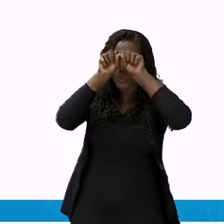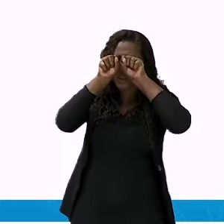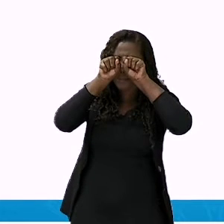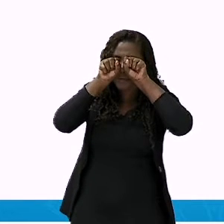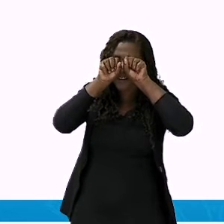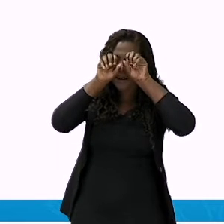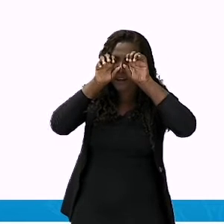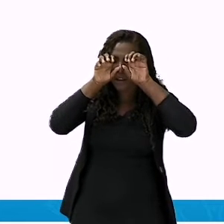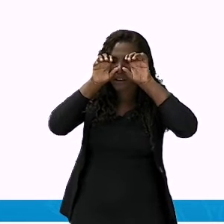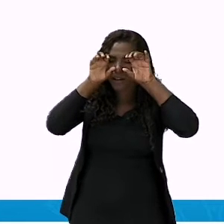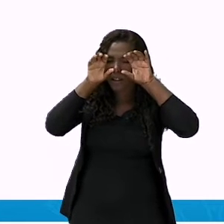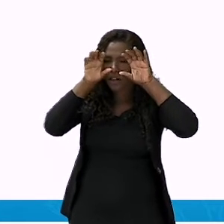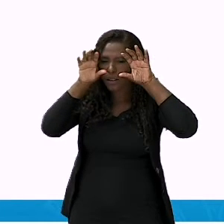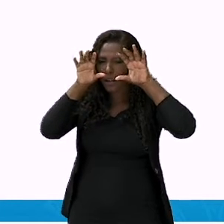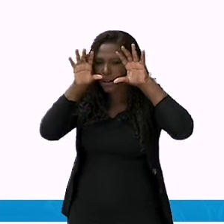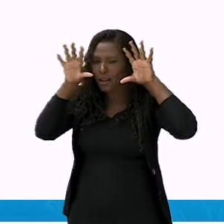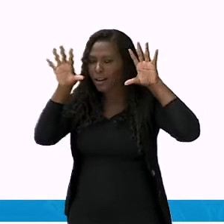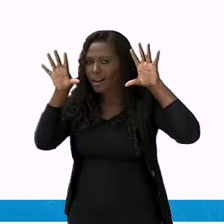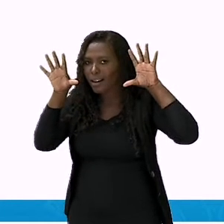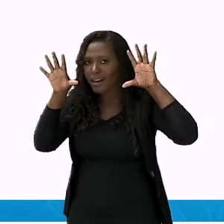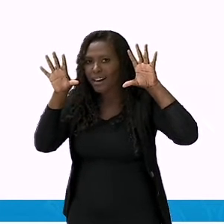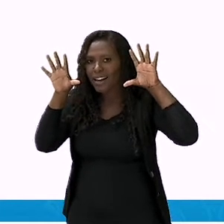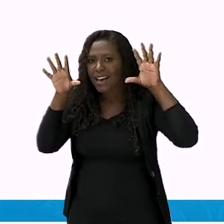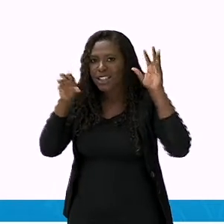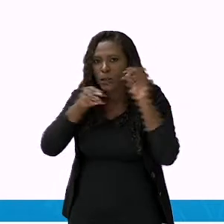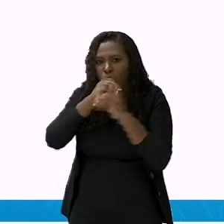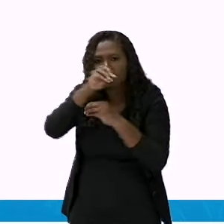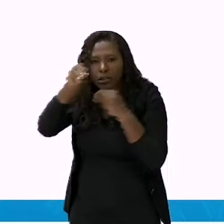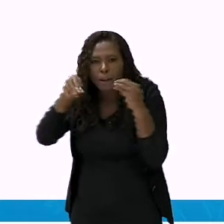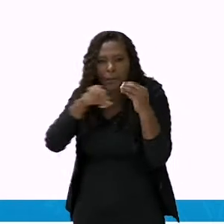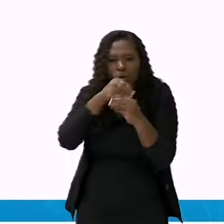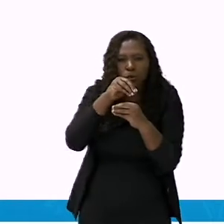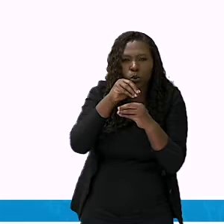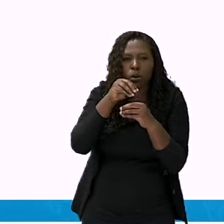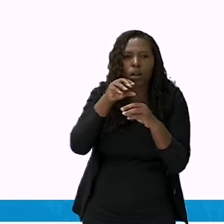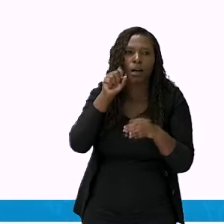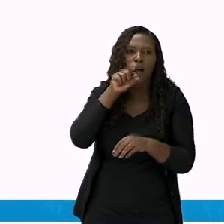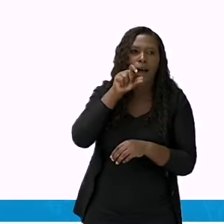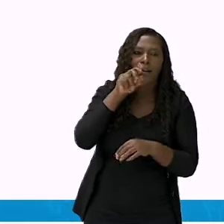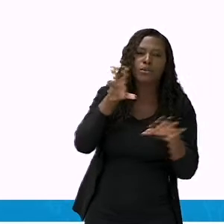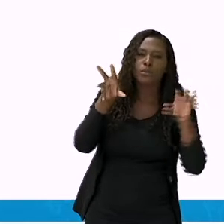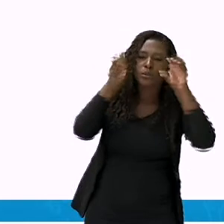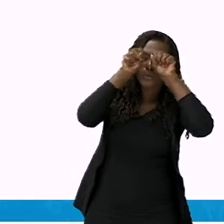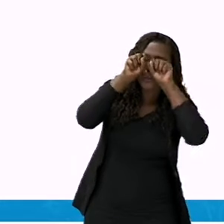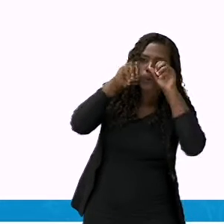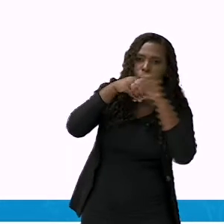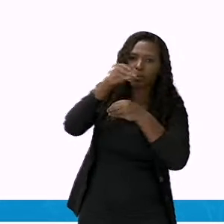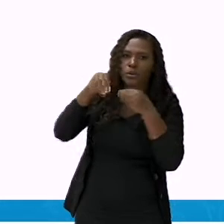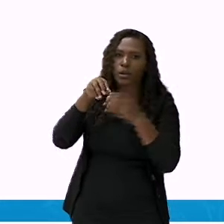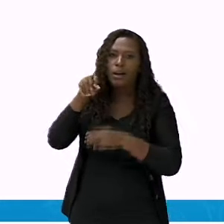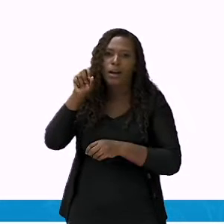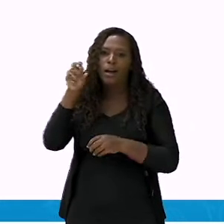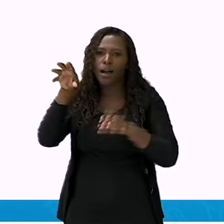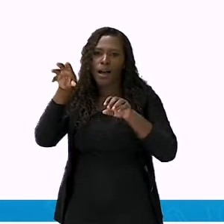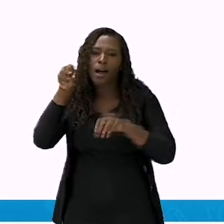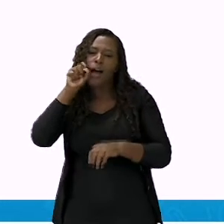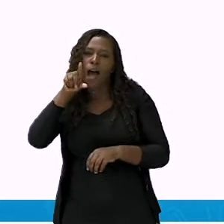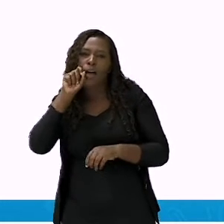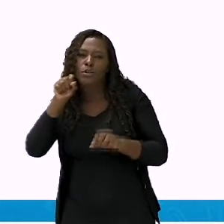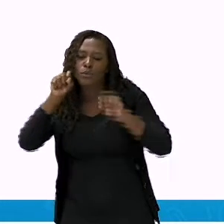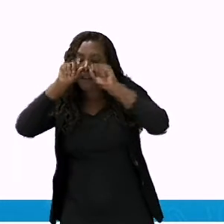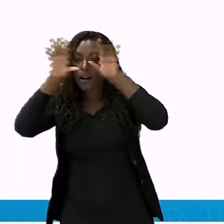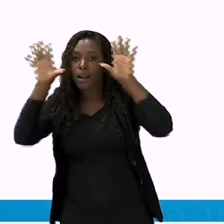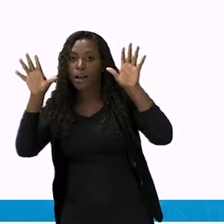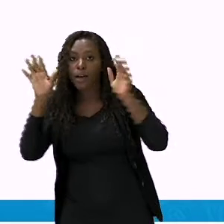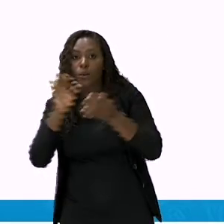tem um azul mais escuro com um azul mais claro. Olhem as linhas, que elas estão em preto, e olhem